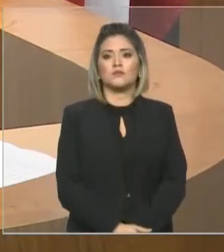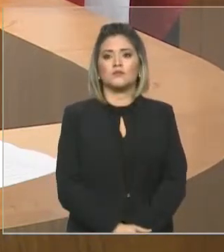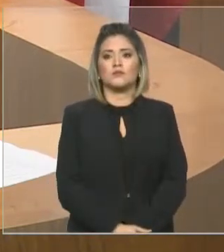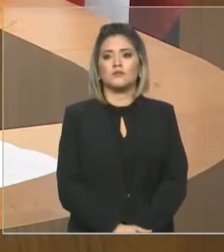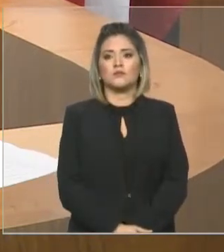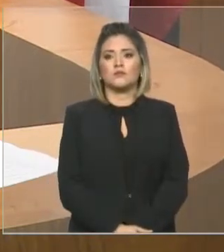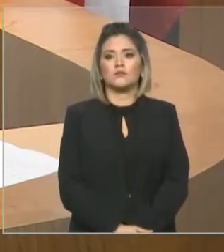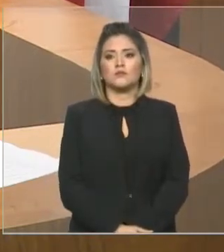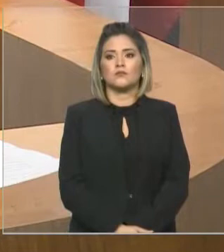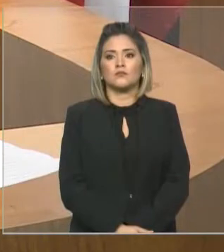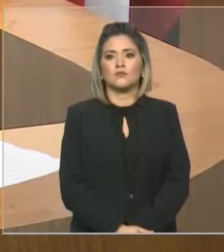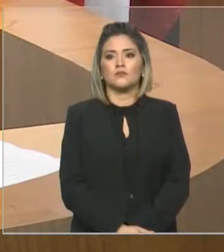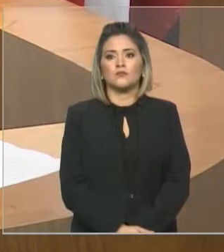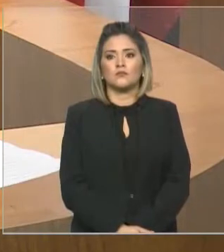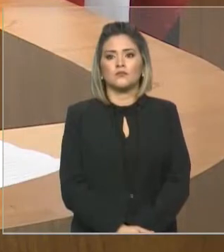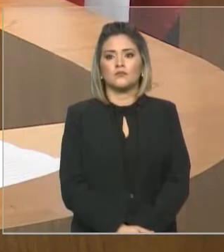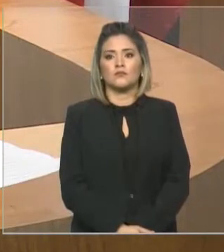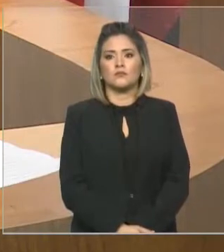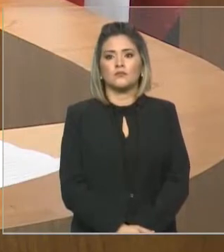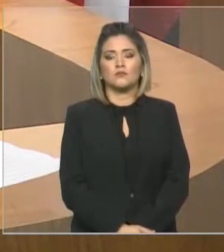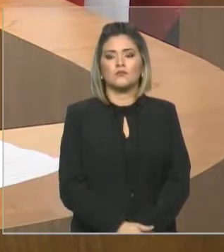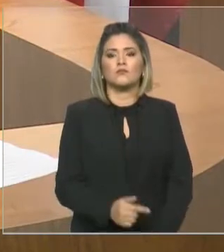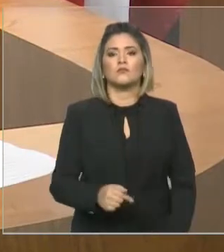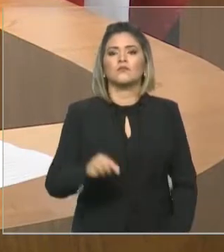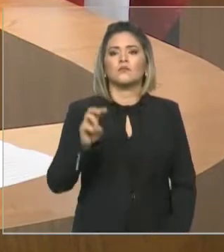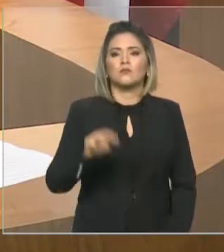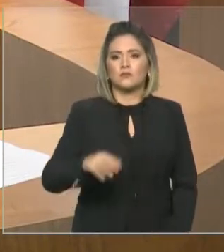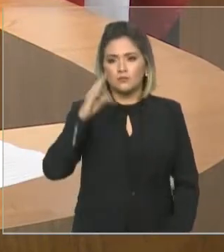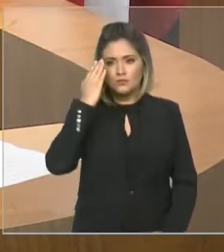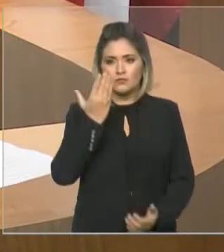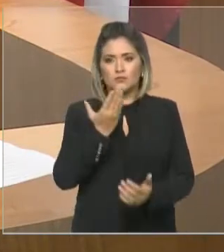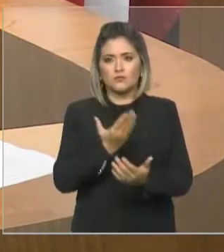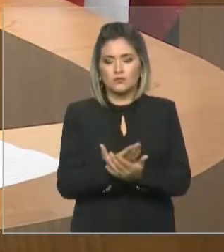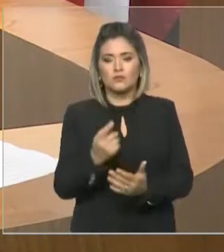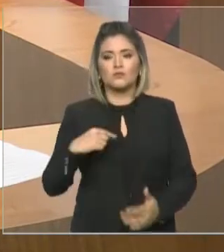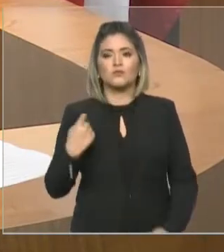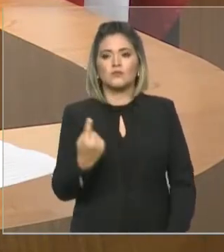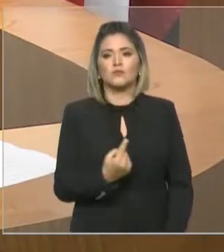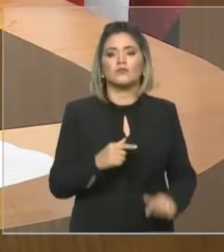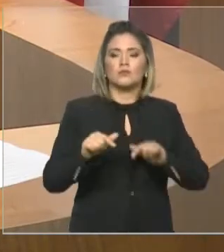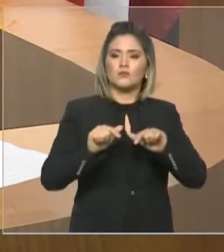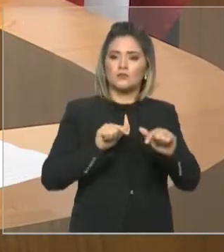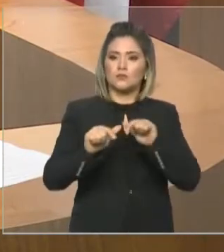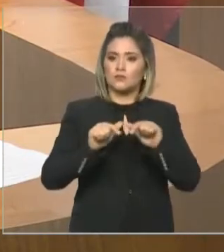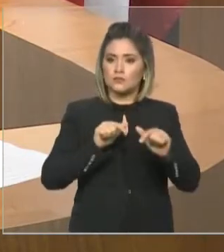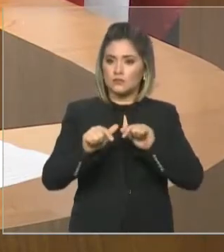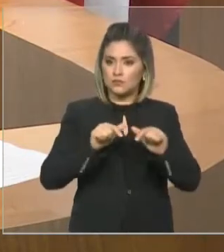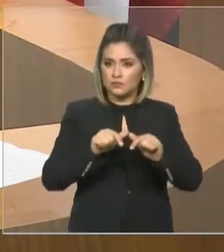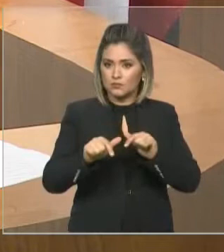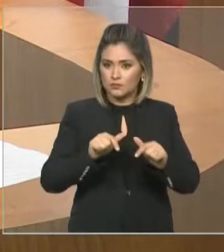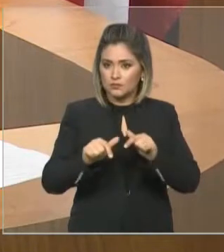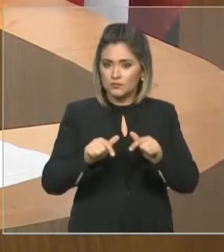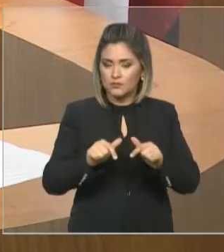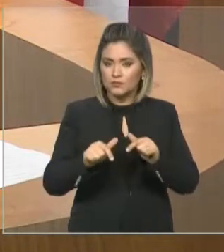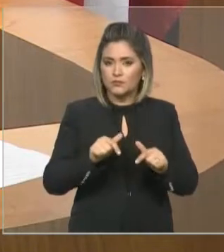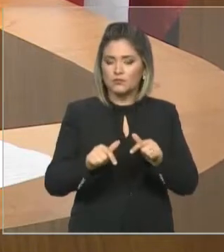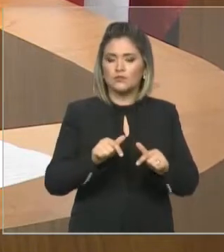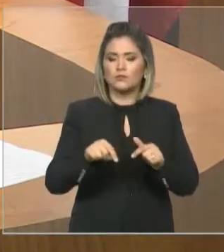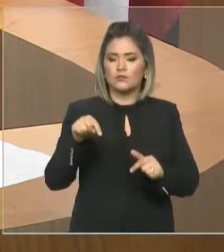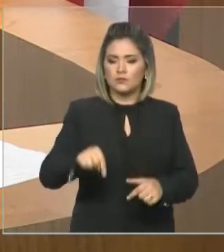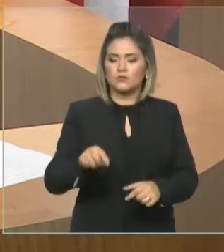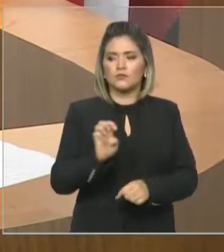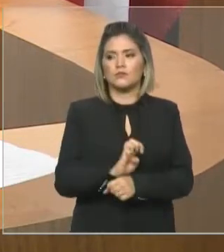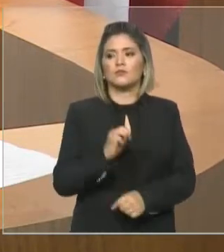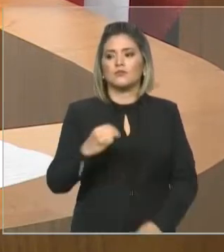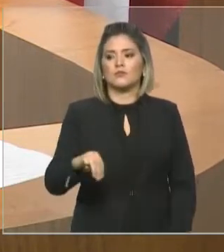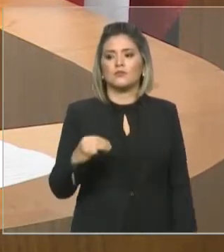Aqueles que acreditaram no nosso trabalho em prol deste pujante e querido Estado do Maranhão.